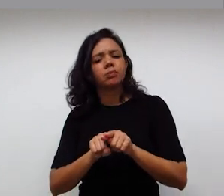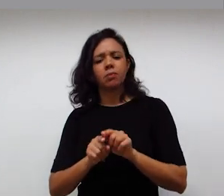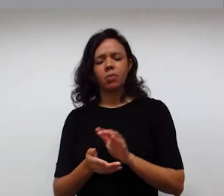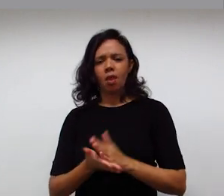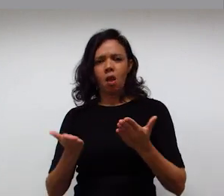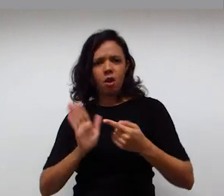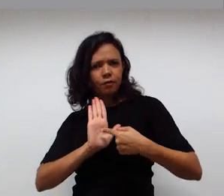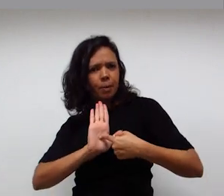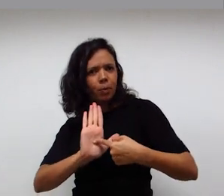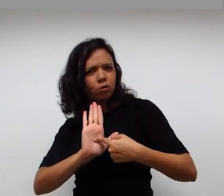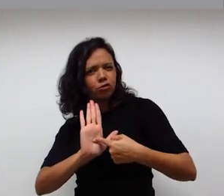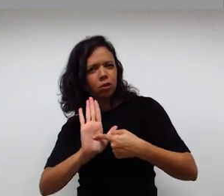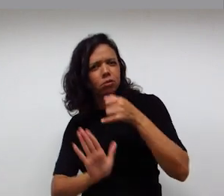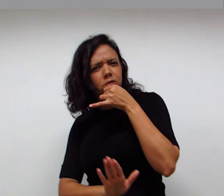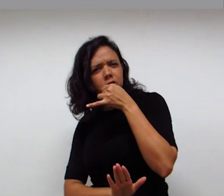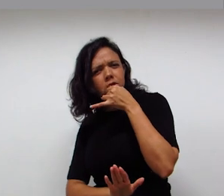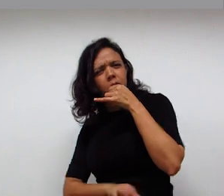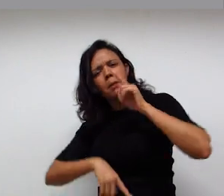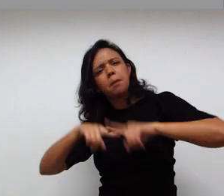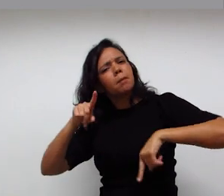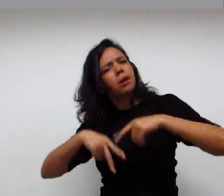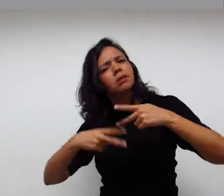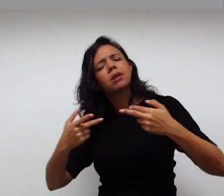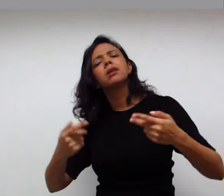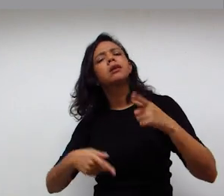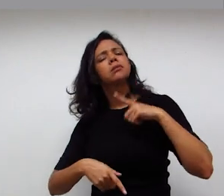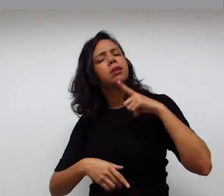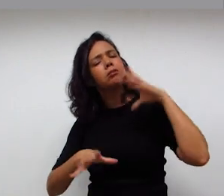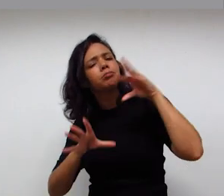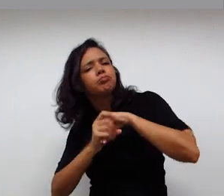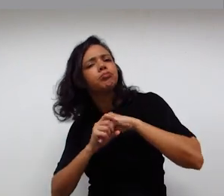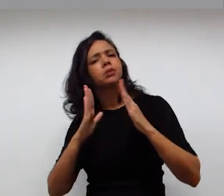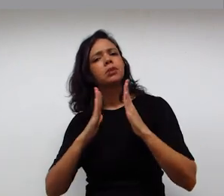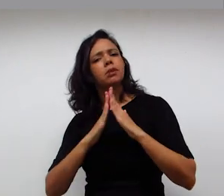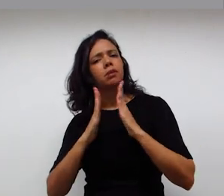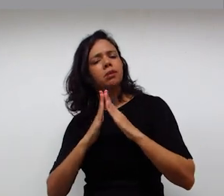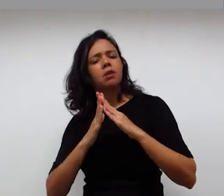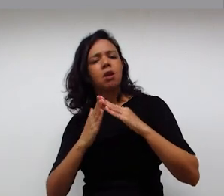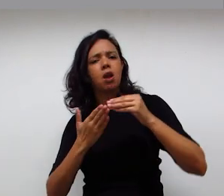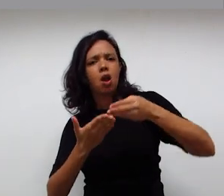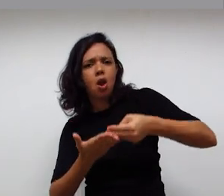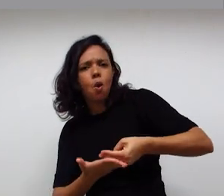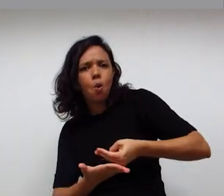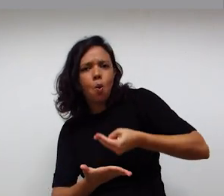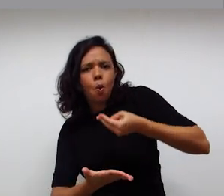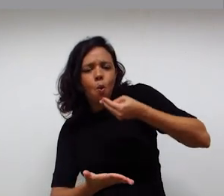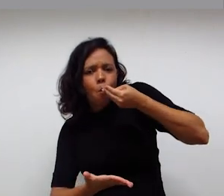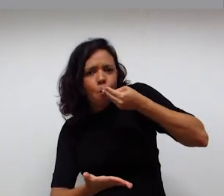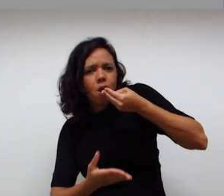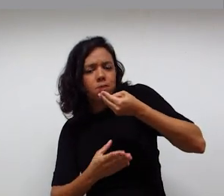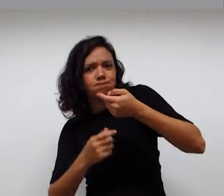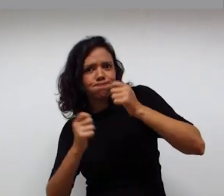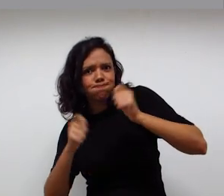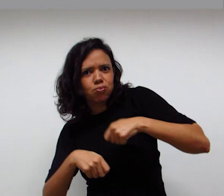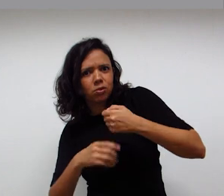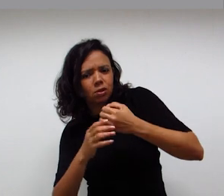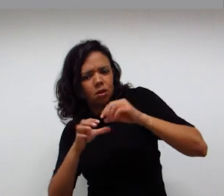com materiais que a gente tem em casa. Essa colher adaptada, engrossada, pode ser feita com um pedaço de